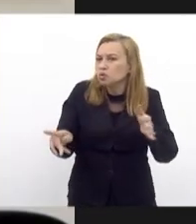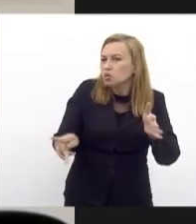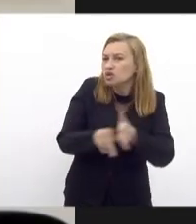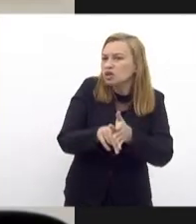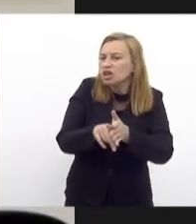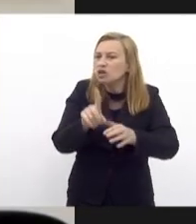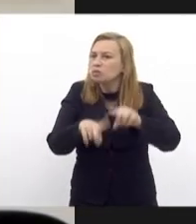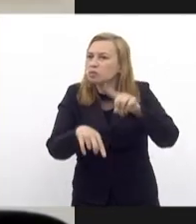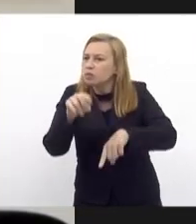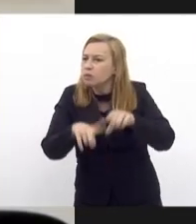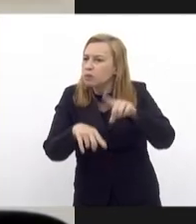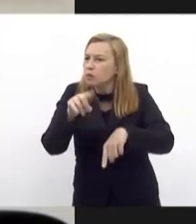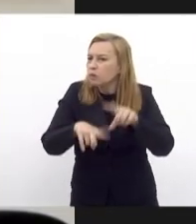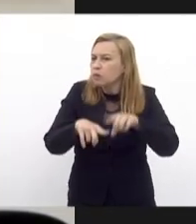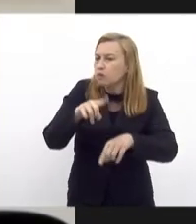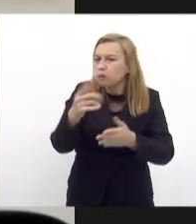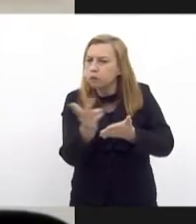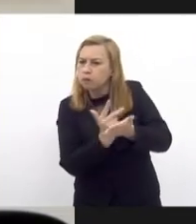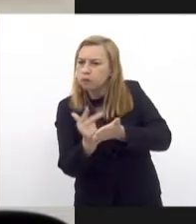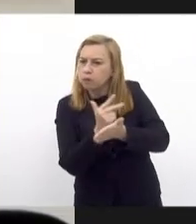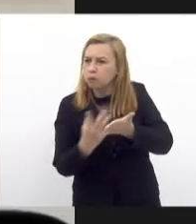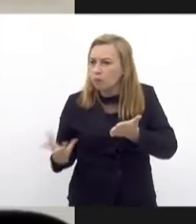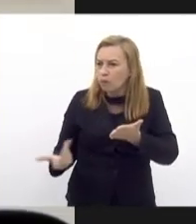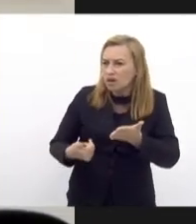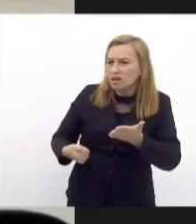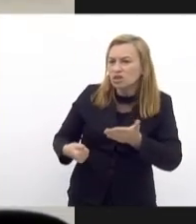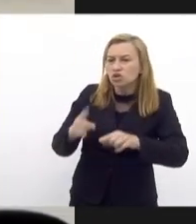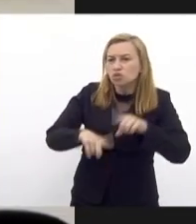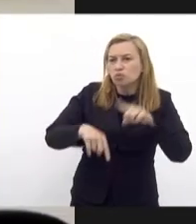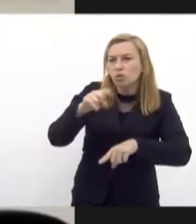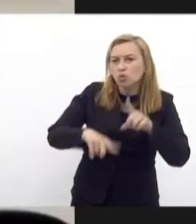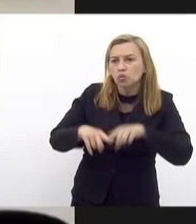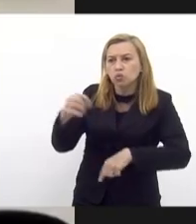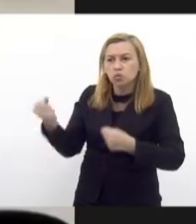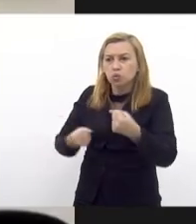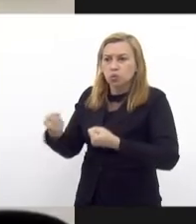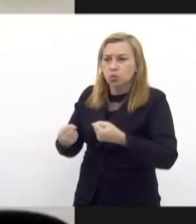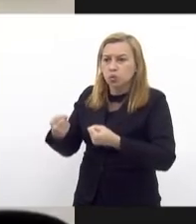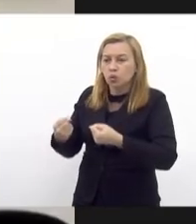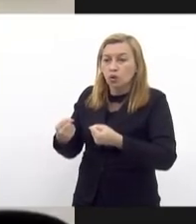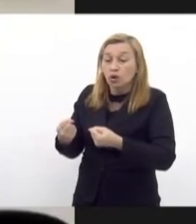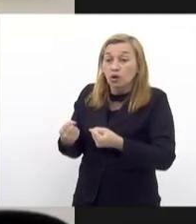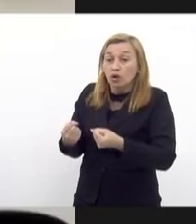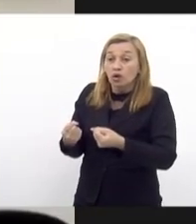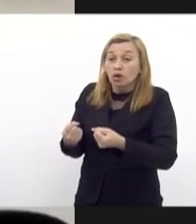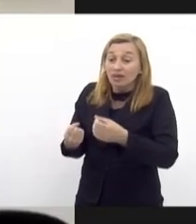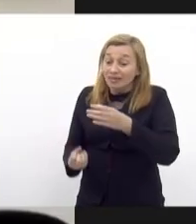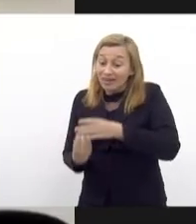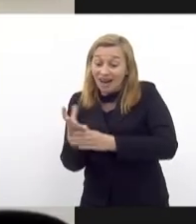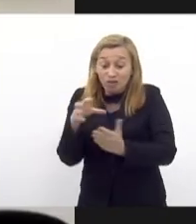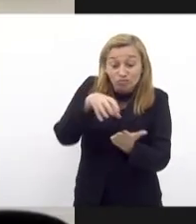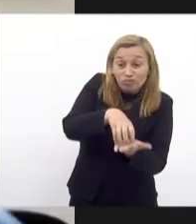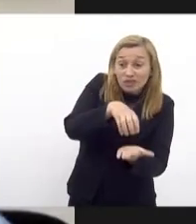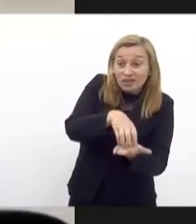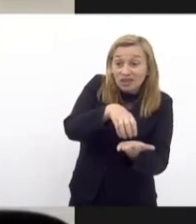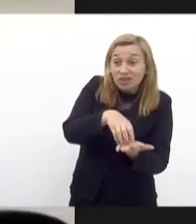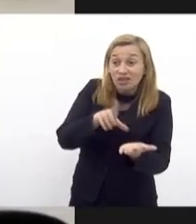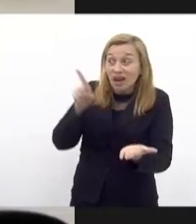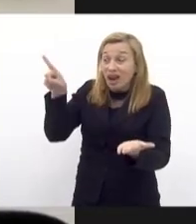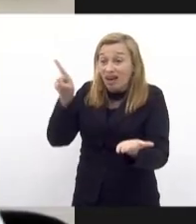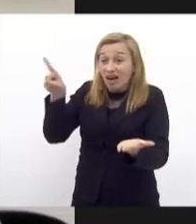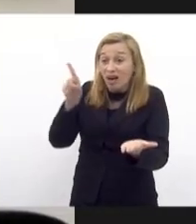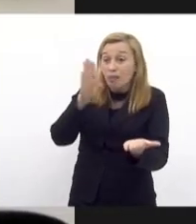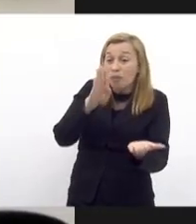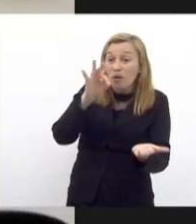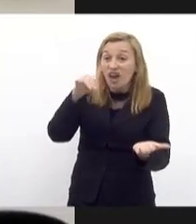das qualidades dos produtos automotivos. Eles acabaram instalando esse centro tecnológico em Buenos Aires,